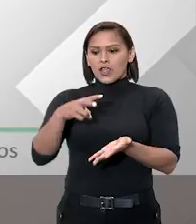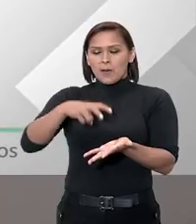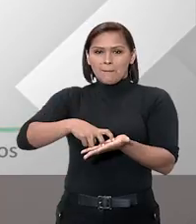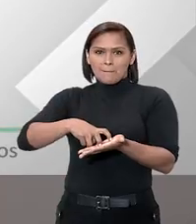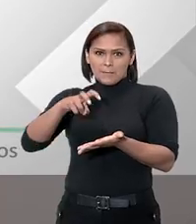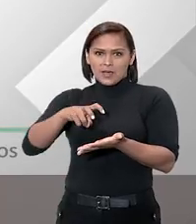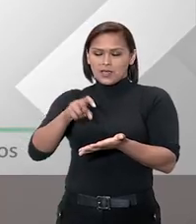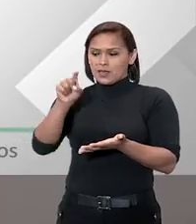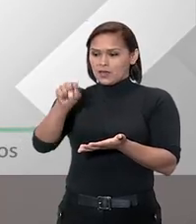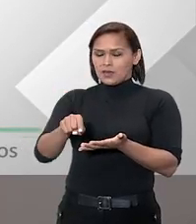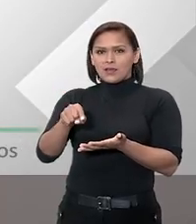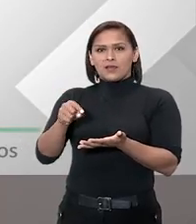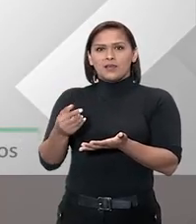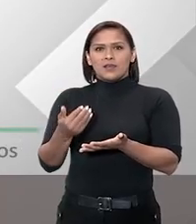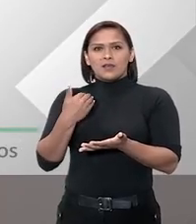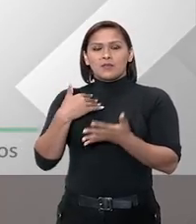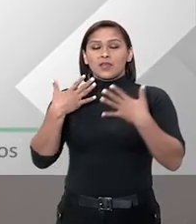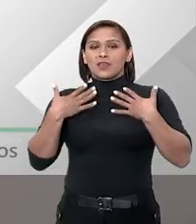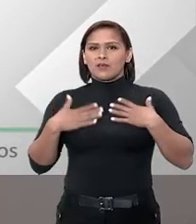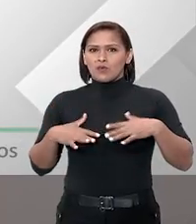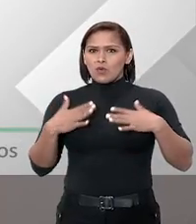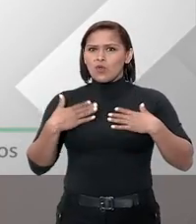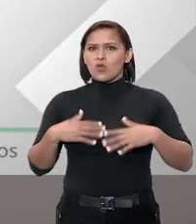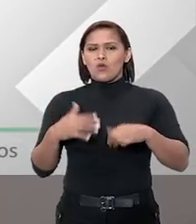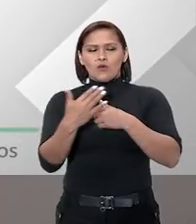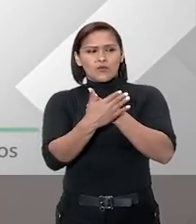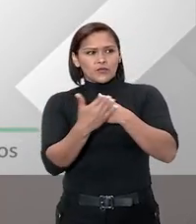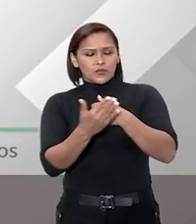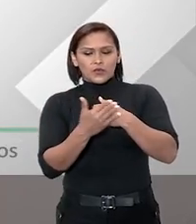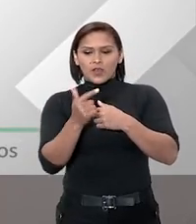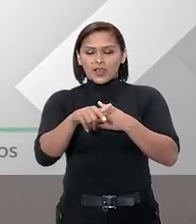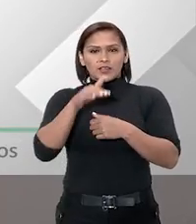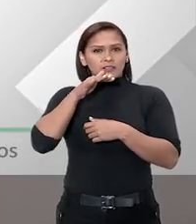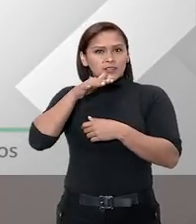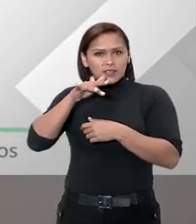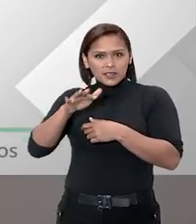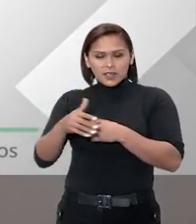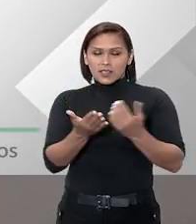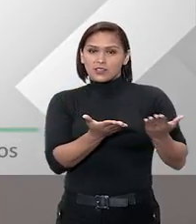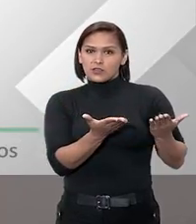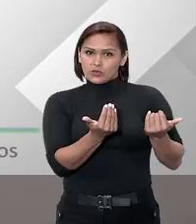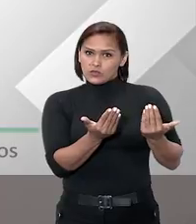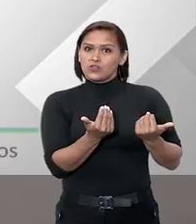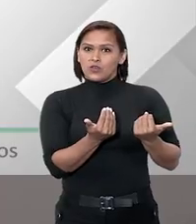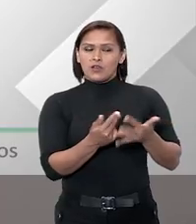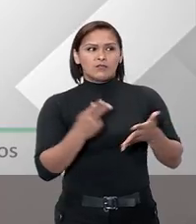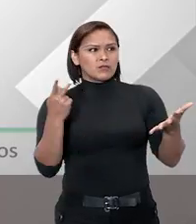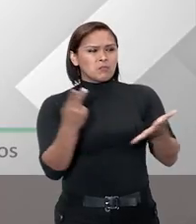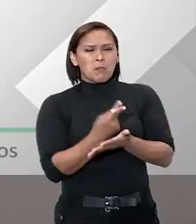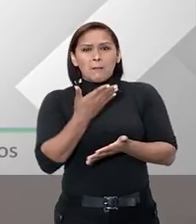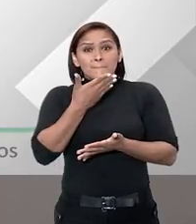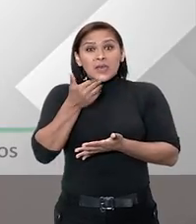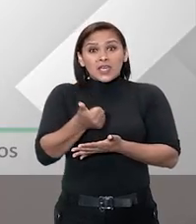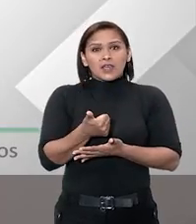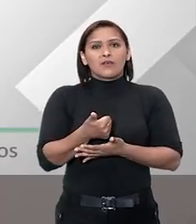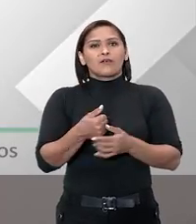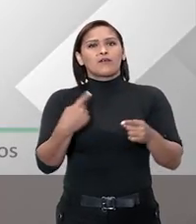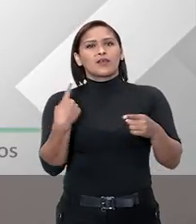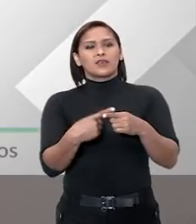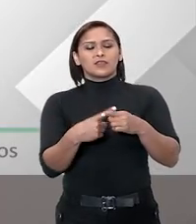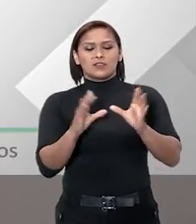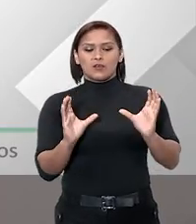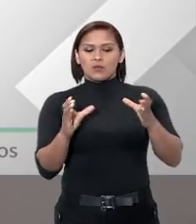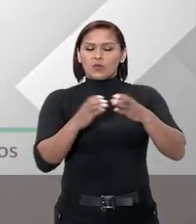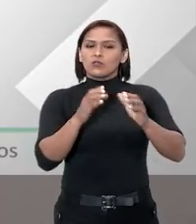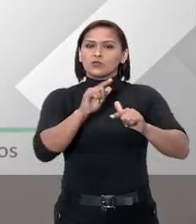manhã, para que o conforto daquela criança ou daquele aquele adolescente seja o melhor possível. Então, a minha